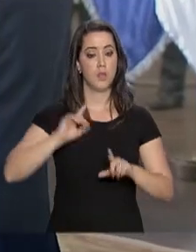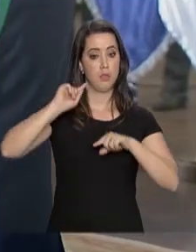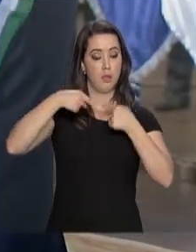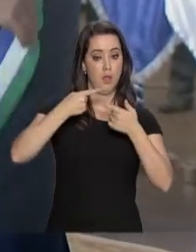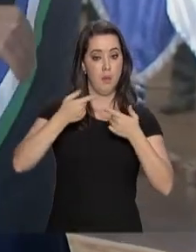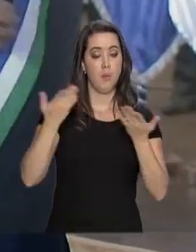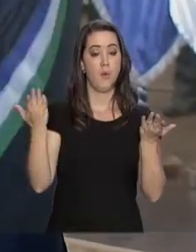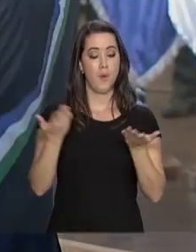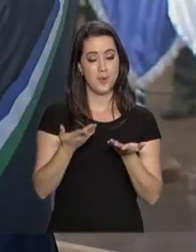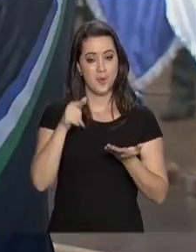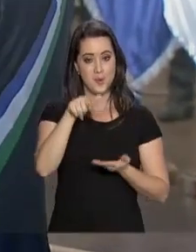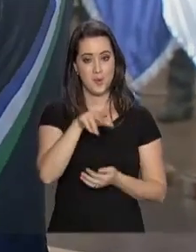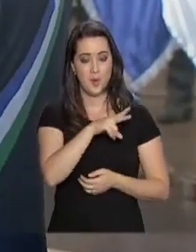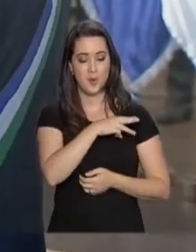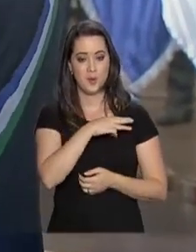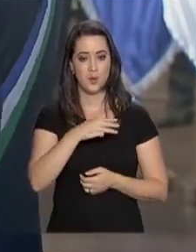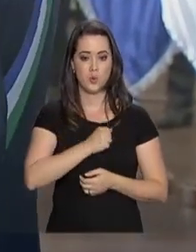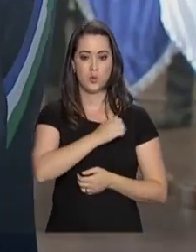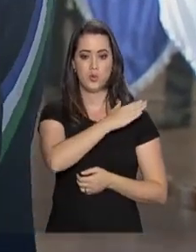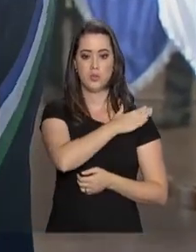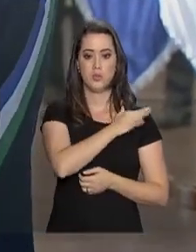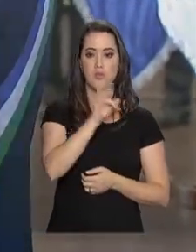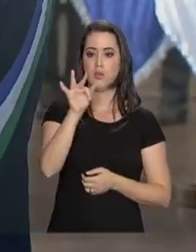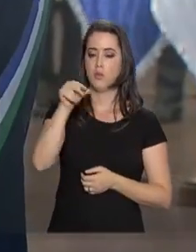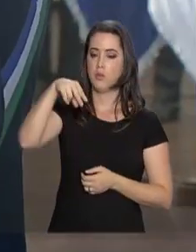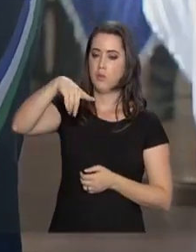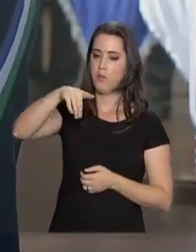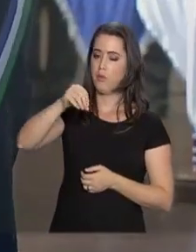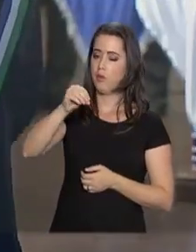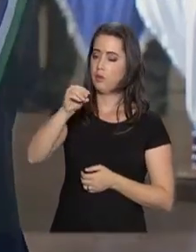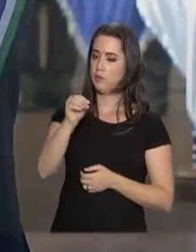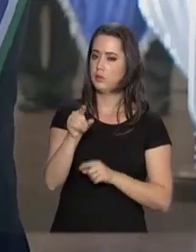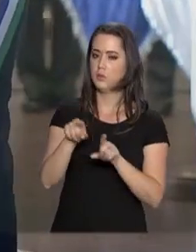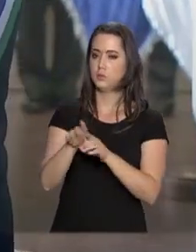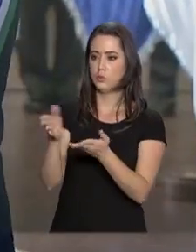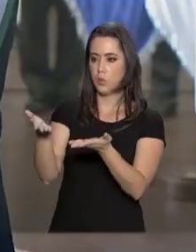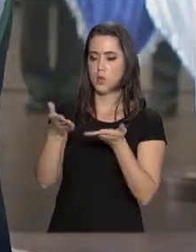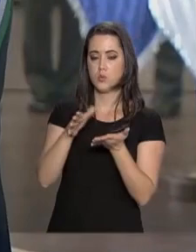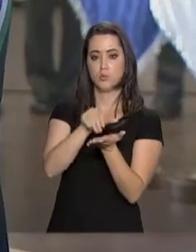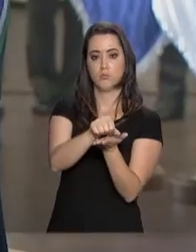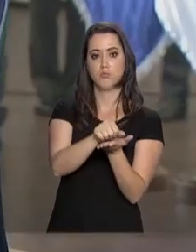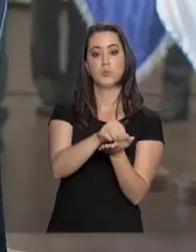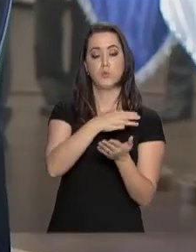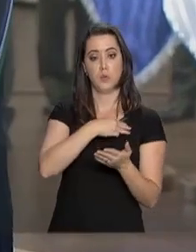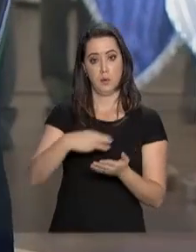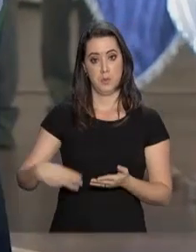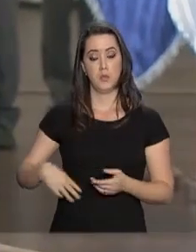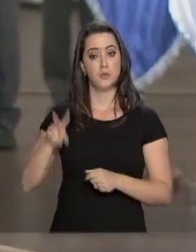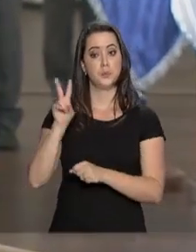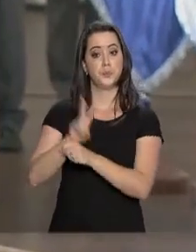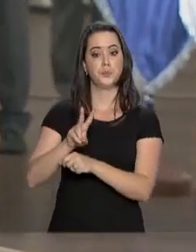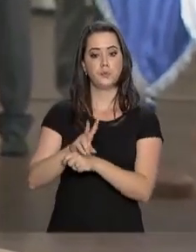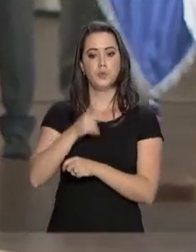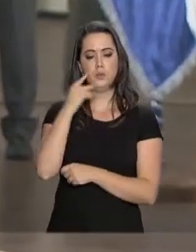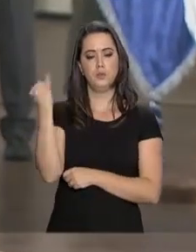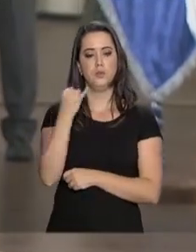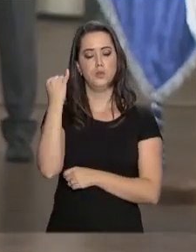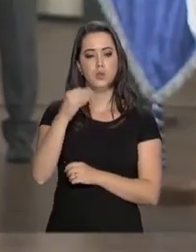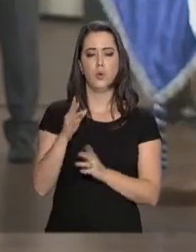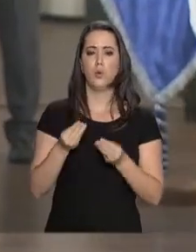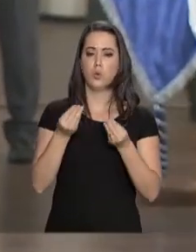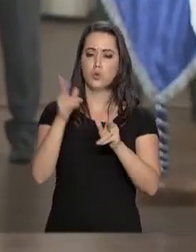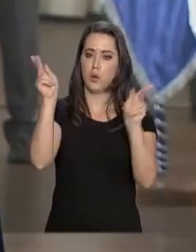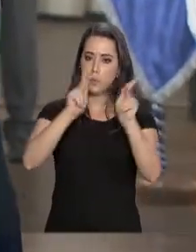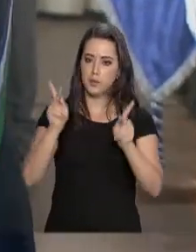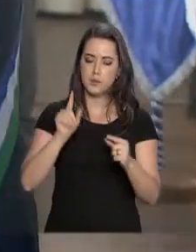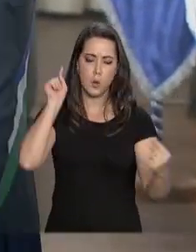Depois, foi a vez do general Fernando Azevedo e Silva receber o cargo de ministro da Defesa. Ele destacou que manter a paz